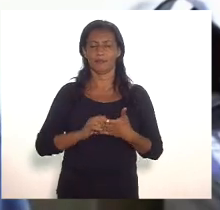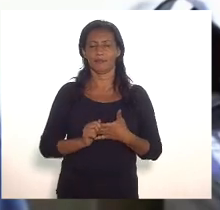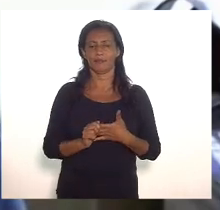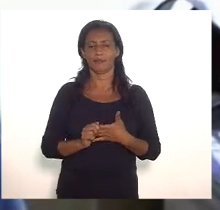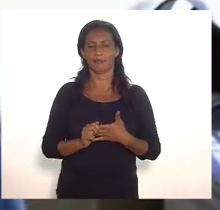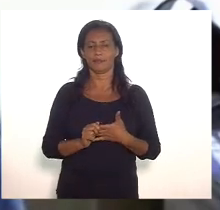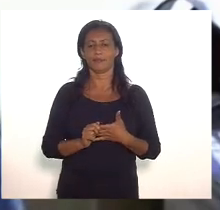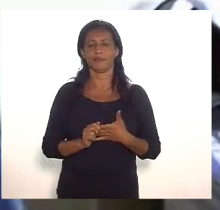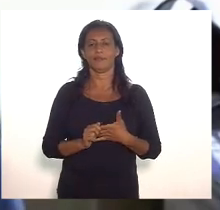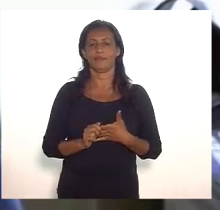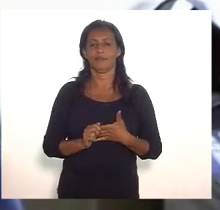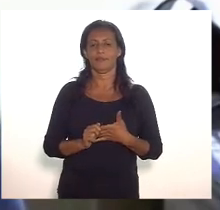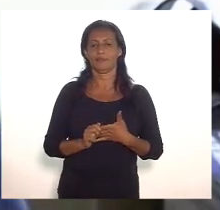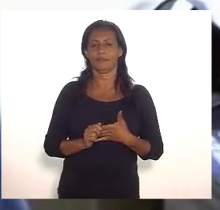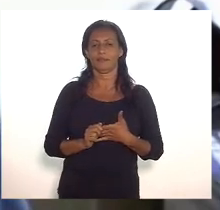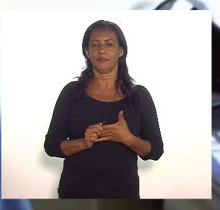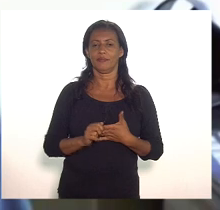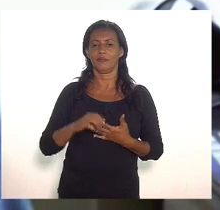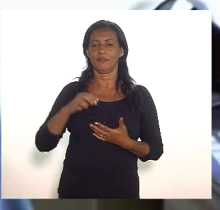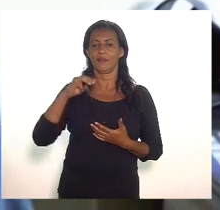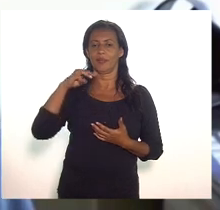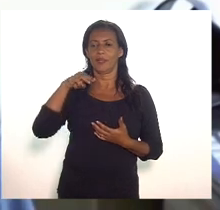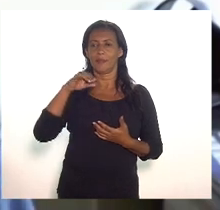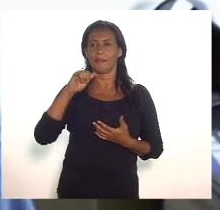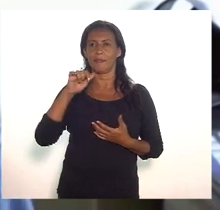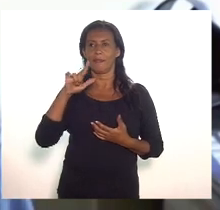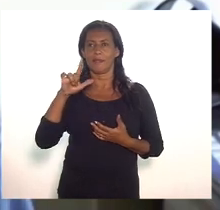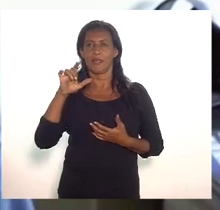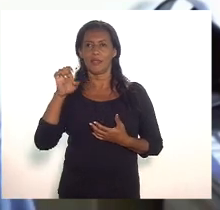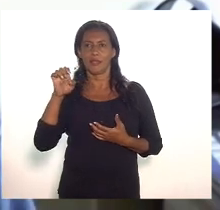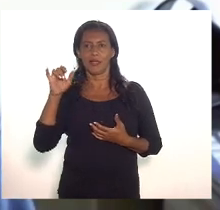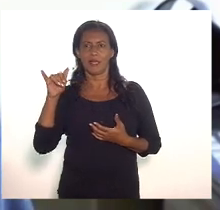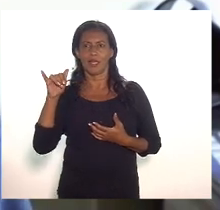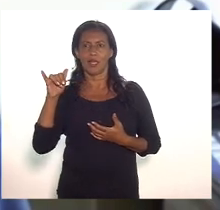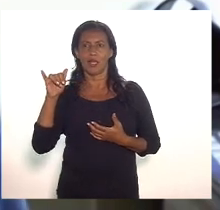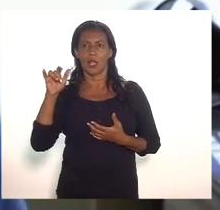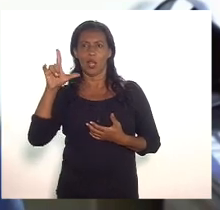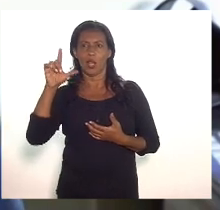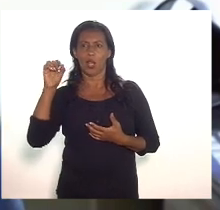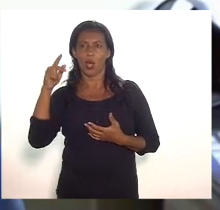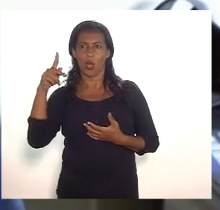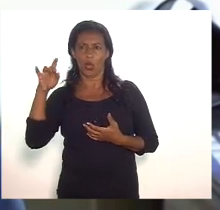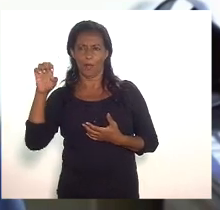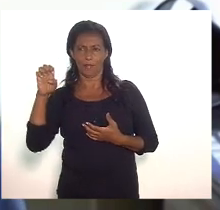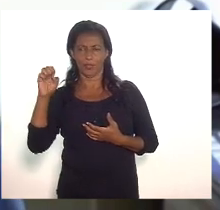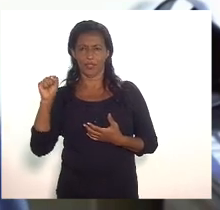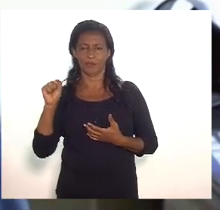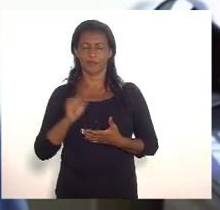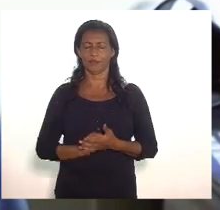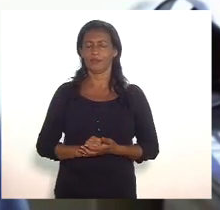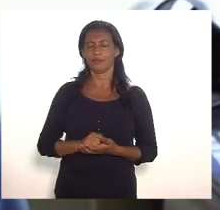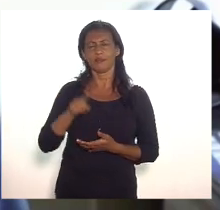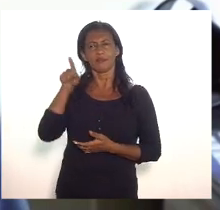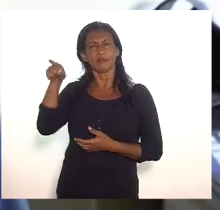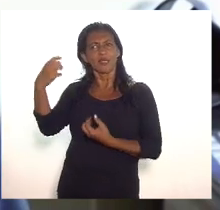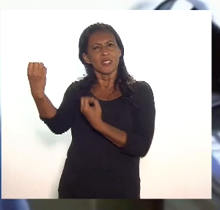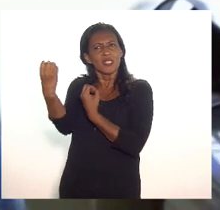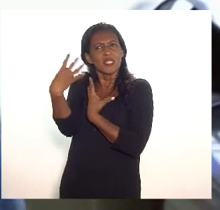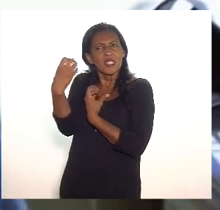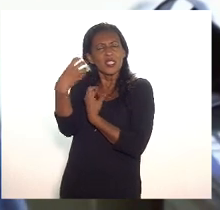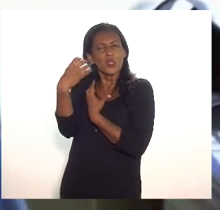intelectual, chamado Mirei Lopes. Mirei Lopes nos ensinou que o